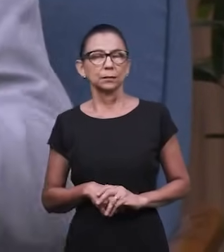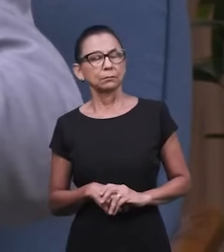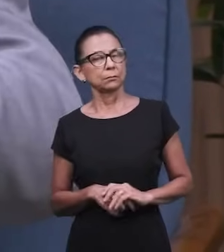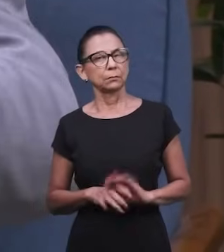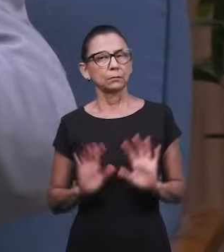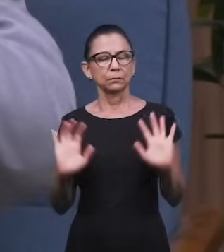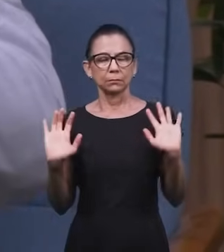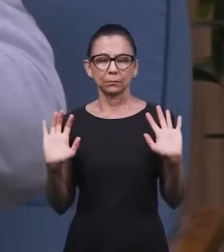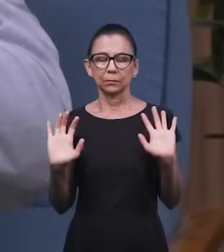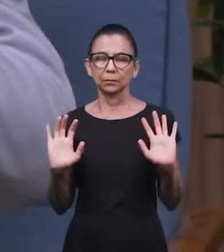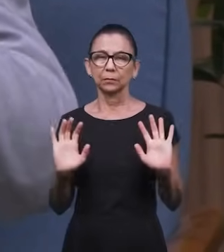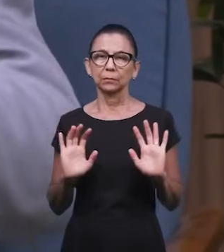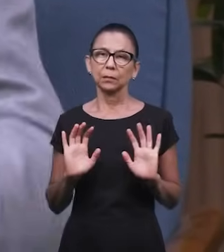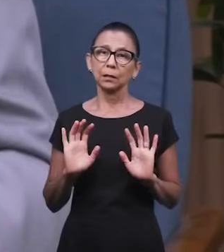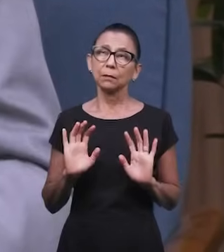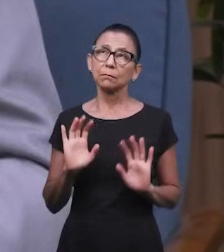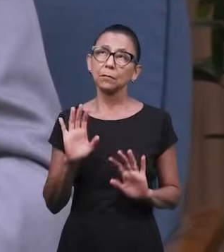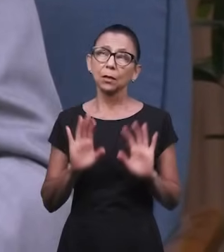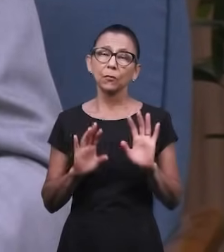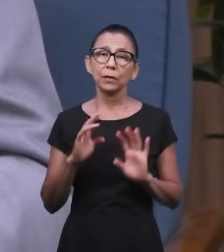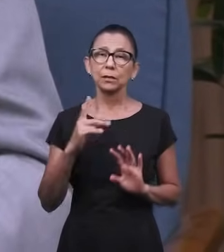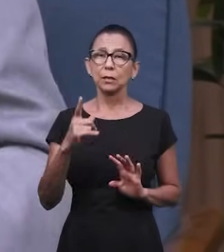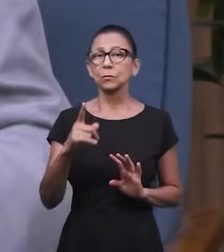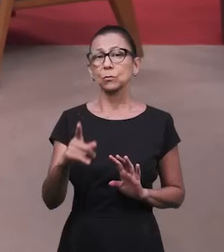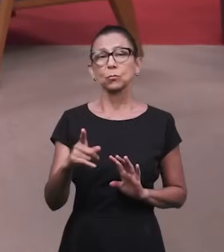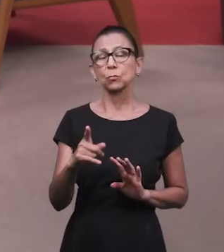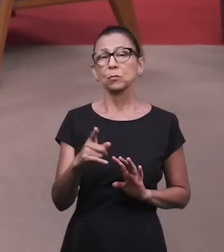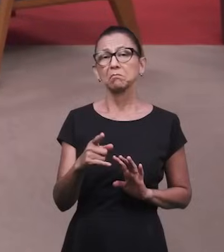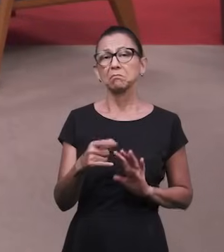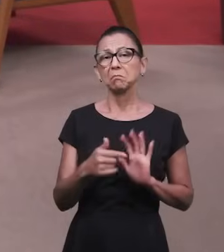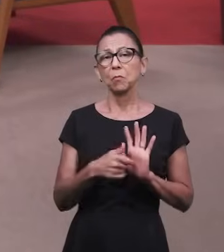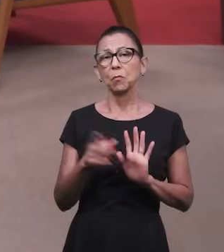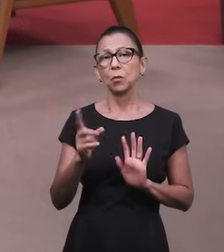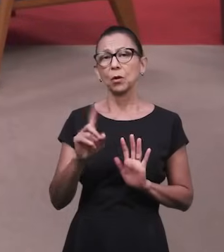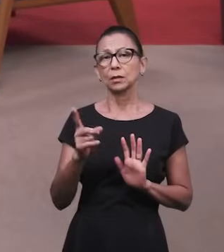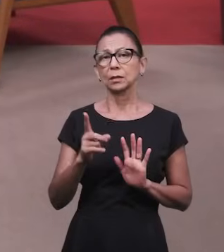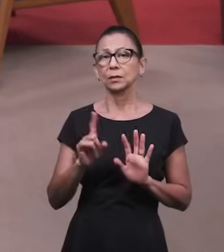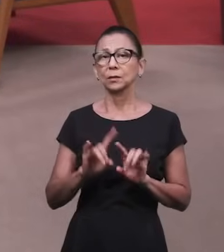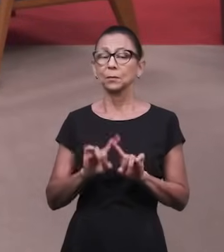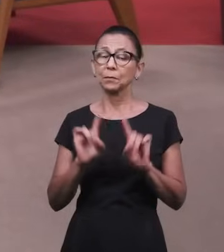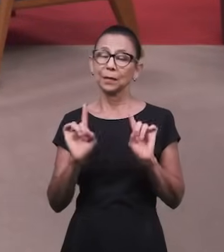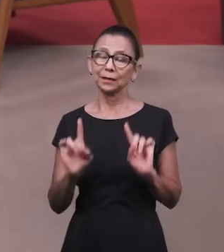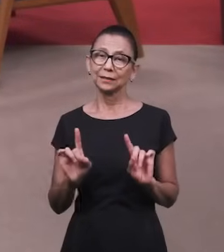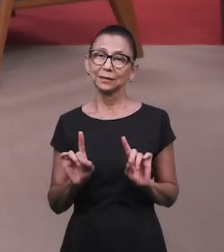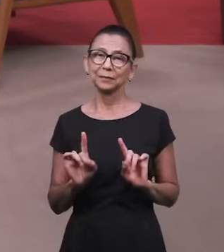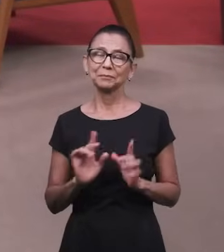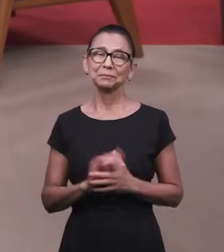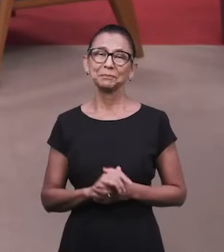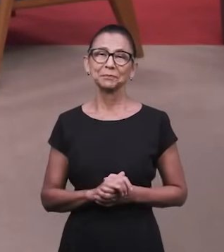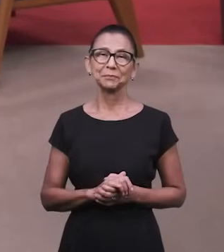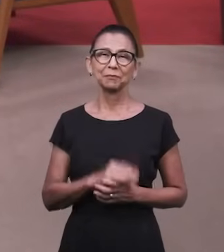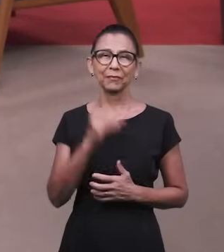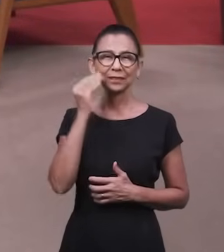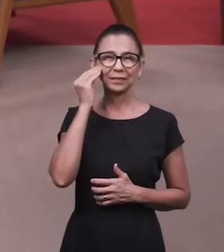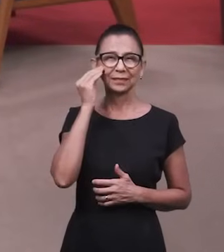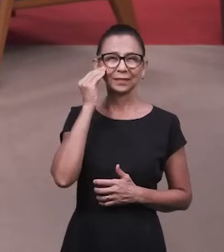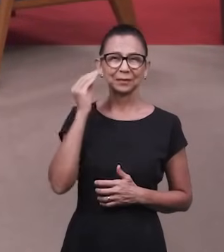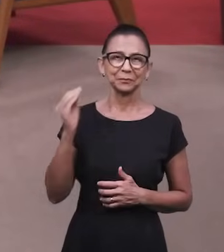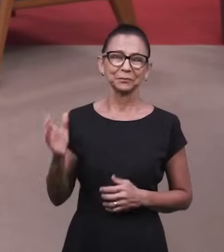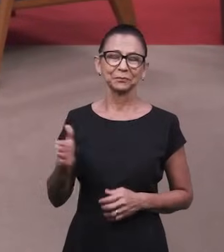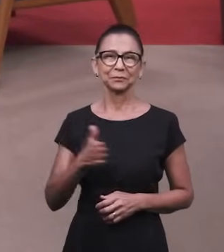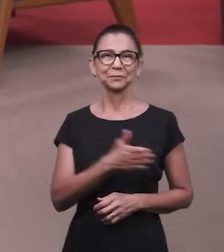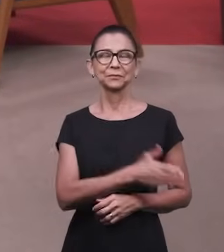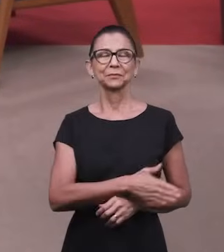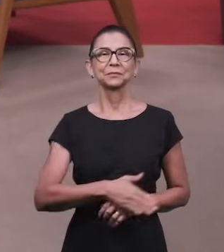a sua que vai aparecer na próxima edição do programa, tá bom? Vamos então para o tema que nós vamos